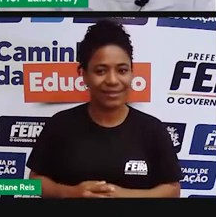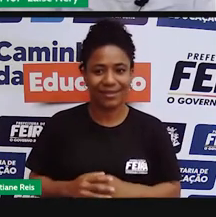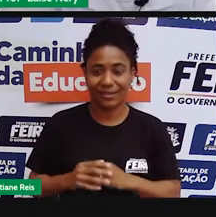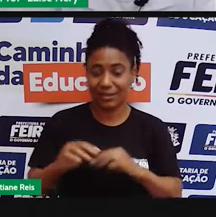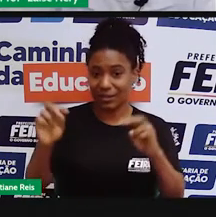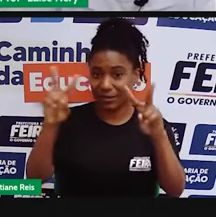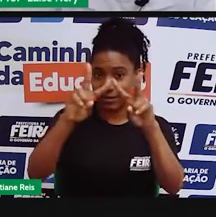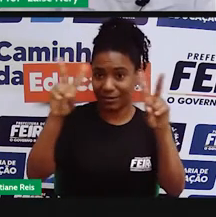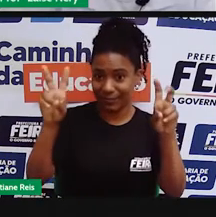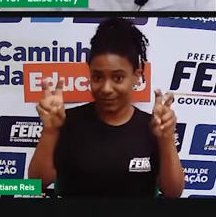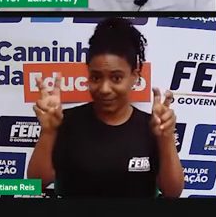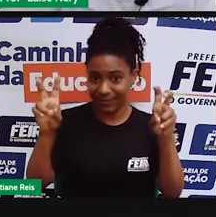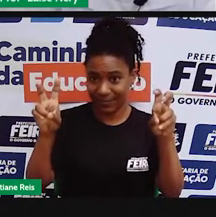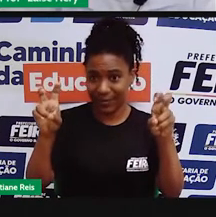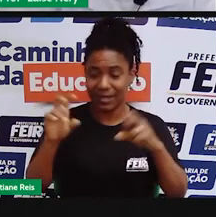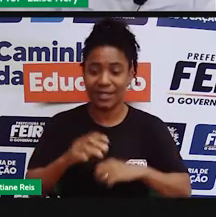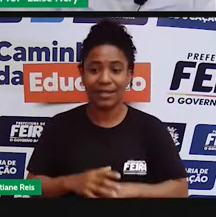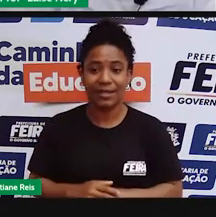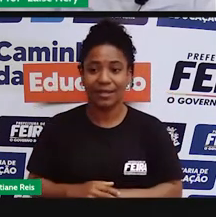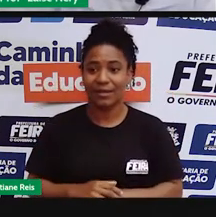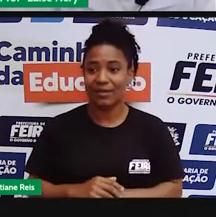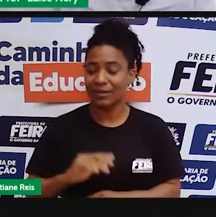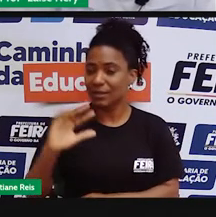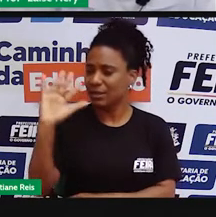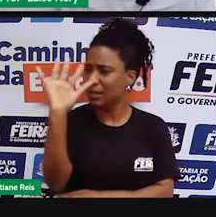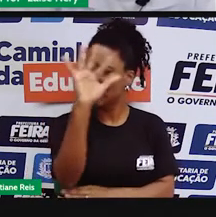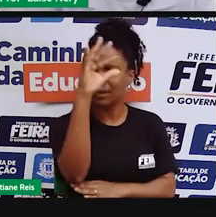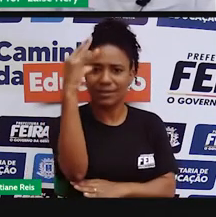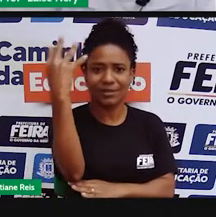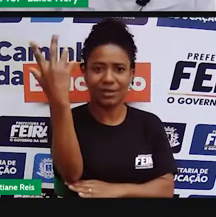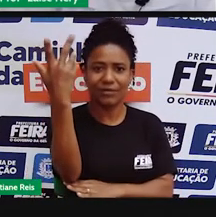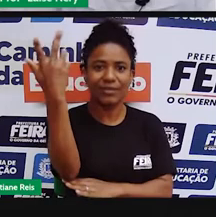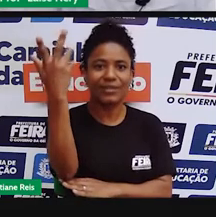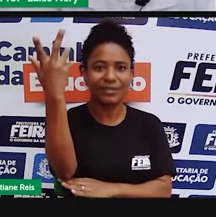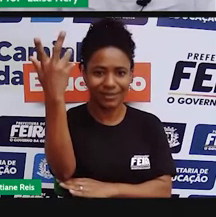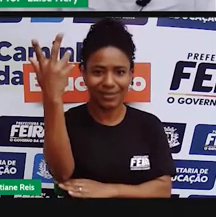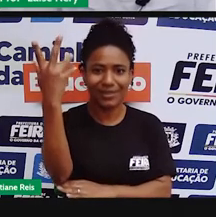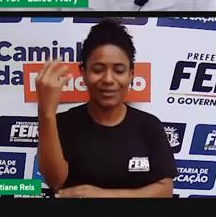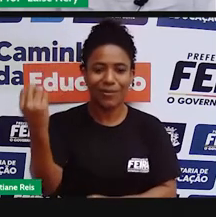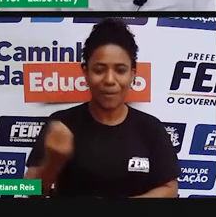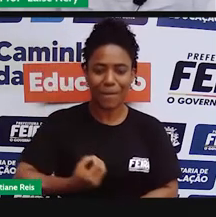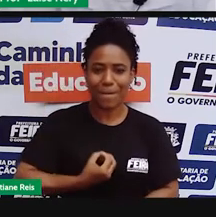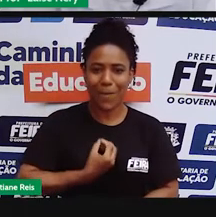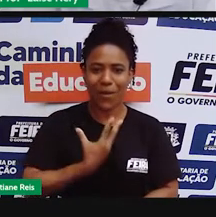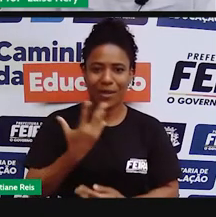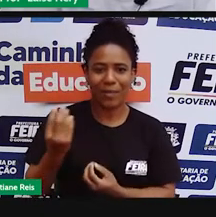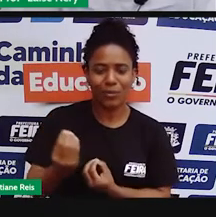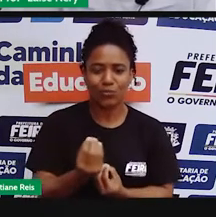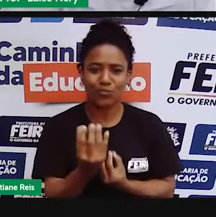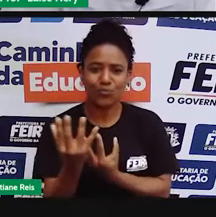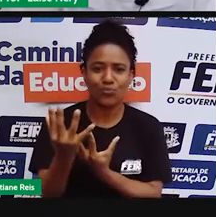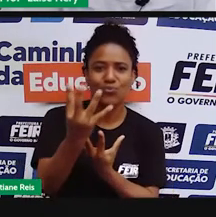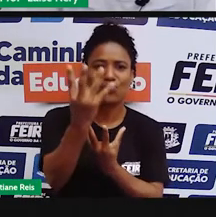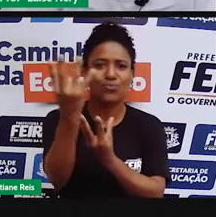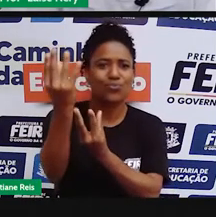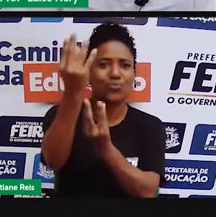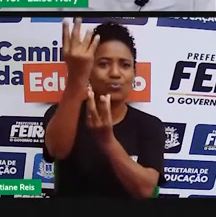essa frase que diz assim: as árvores são poemas que a terra escreve para o